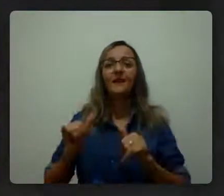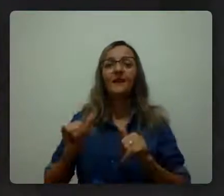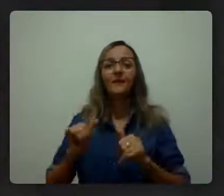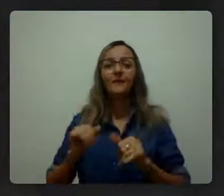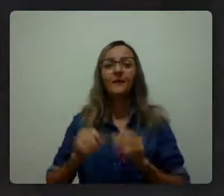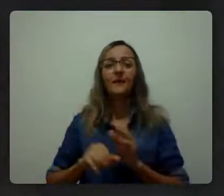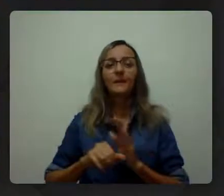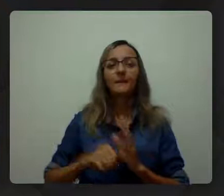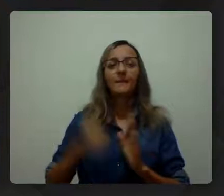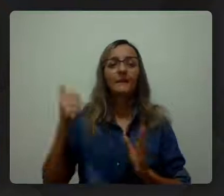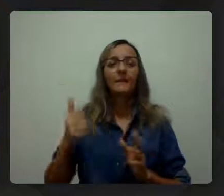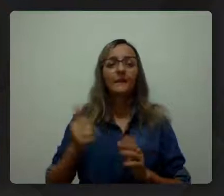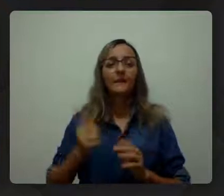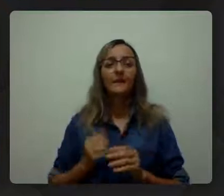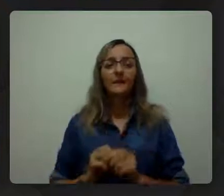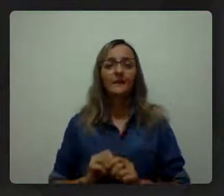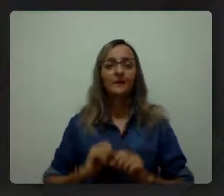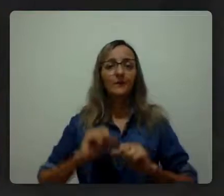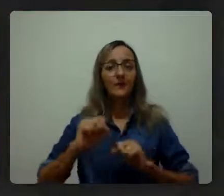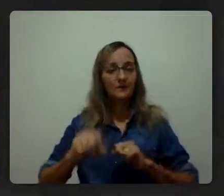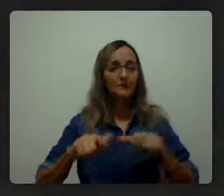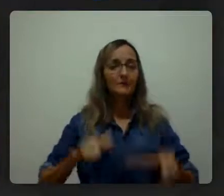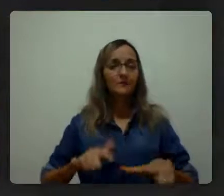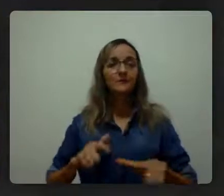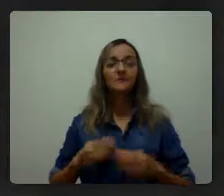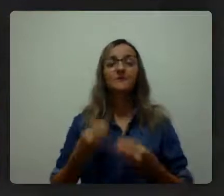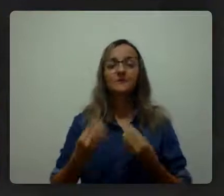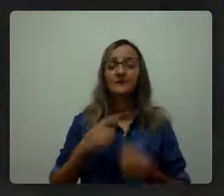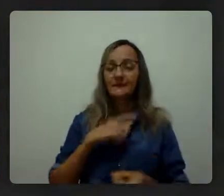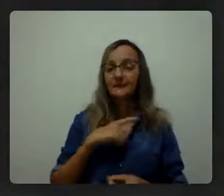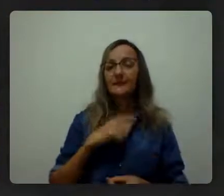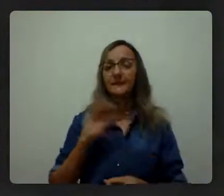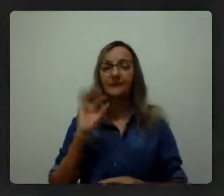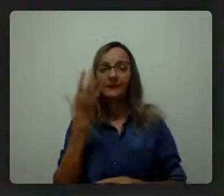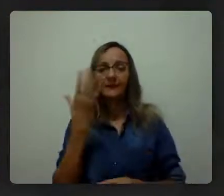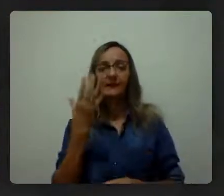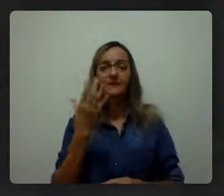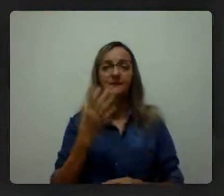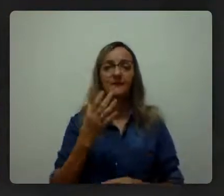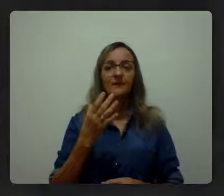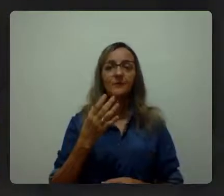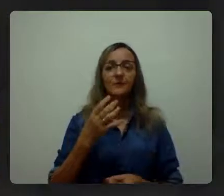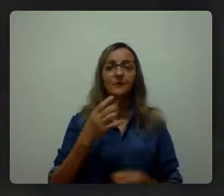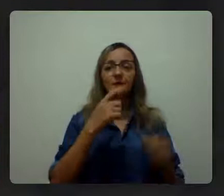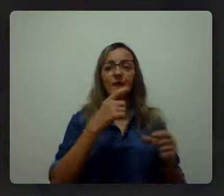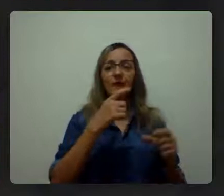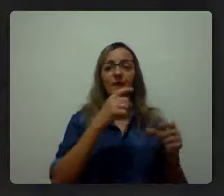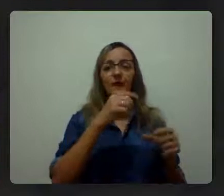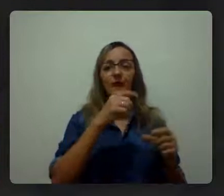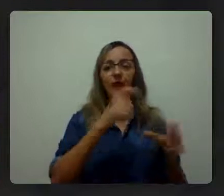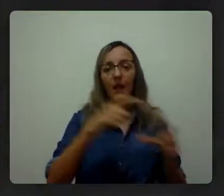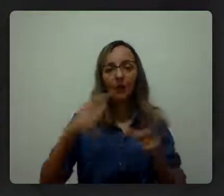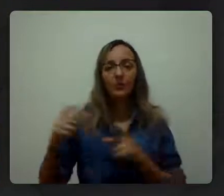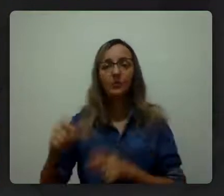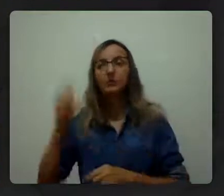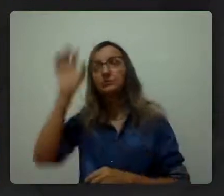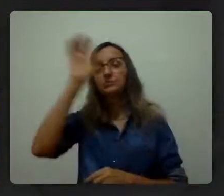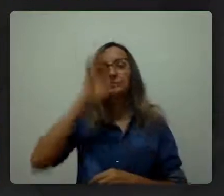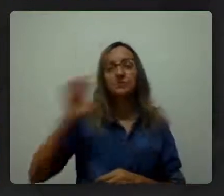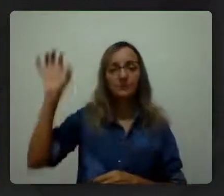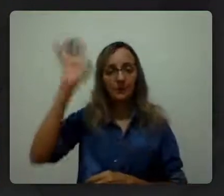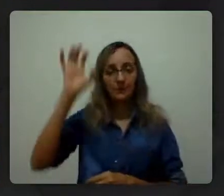Sem dúvida. E dentro dos próprios territórios também, né, Maicon? Tão grandes os territórios, então poder ter essa troca, justamente, né? É